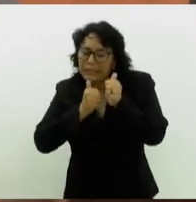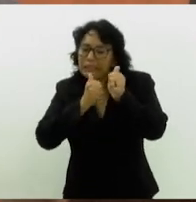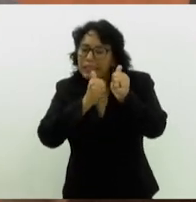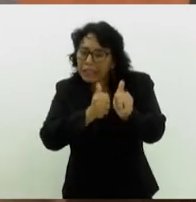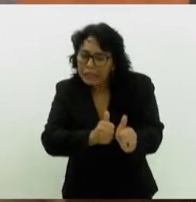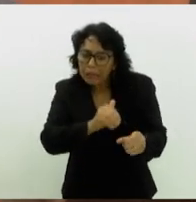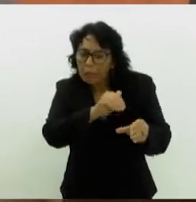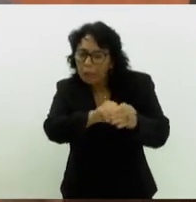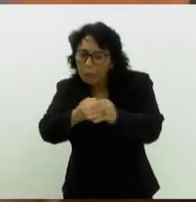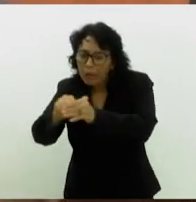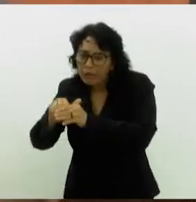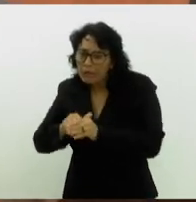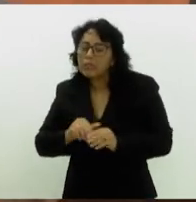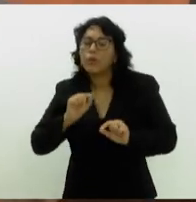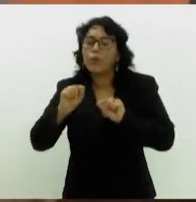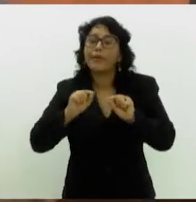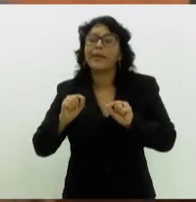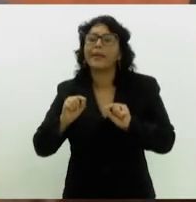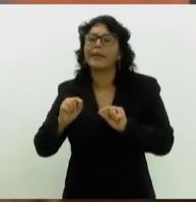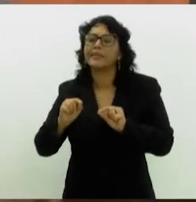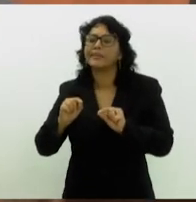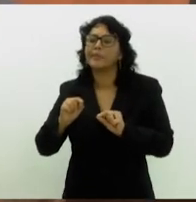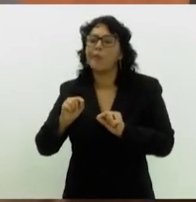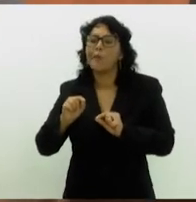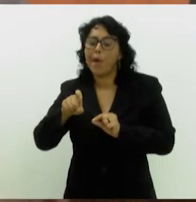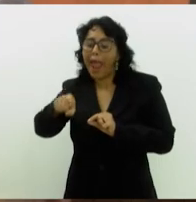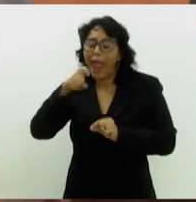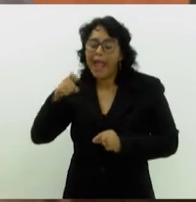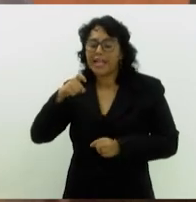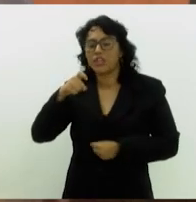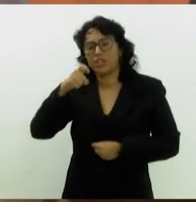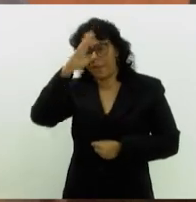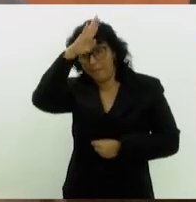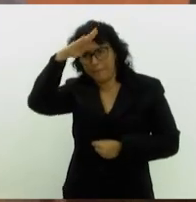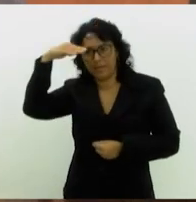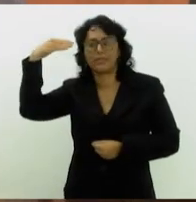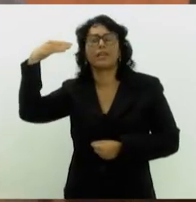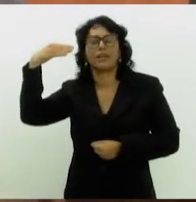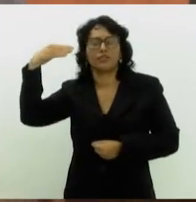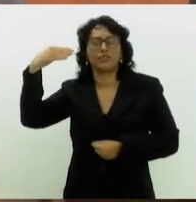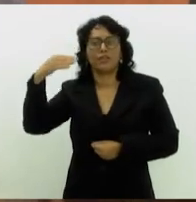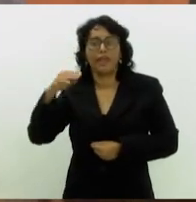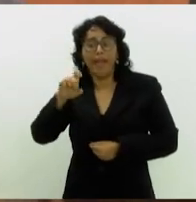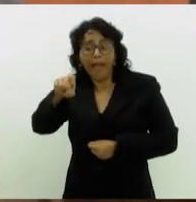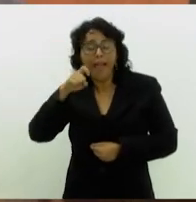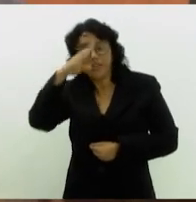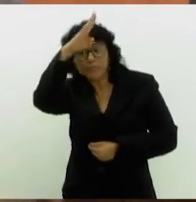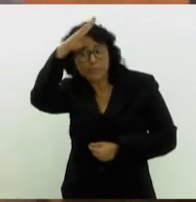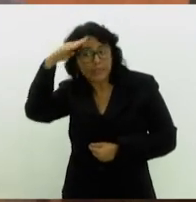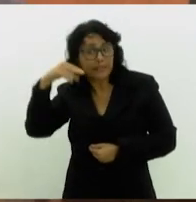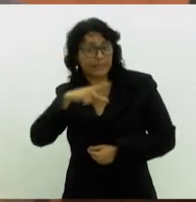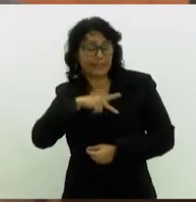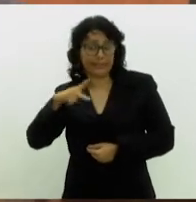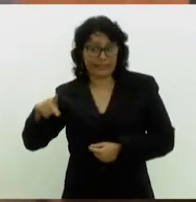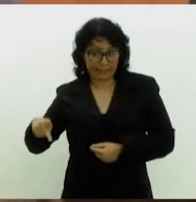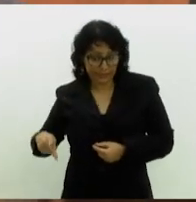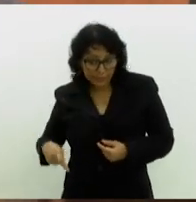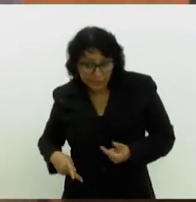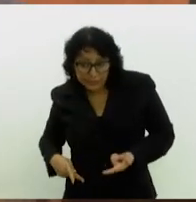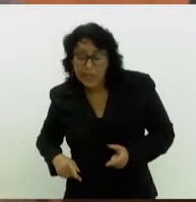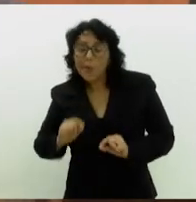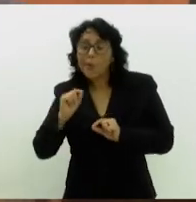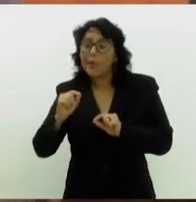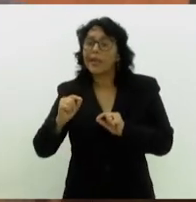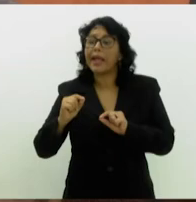Jair bolsonaro em 2022 assinou um decreto entrando na diminuição do valor